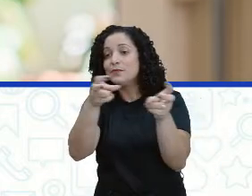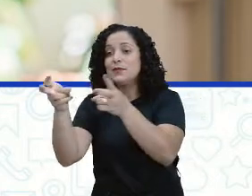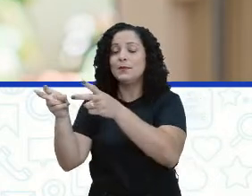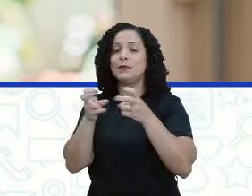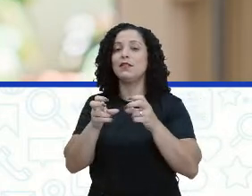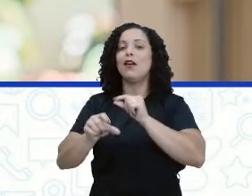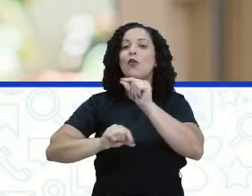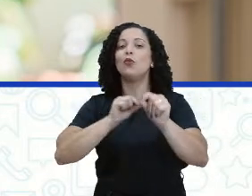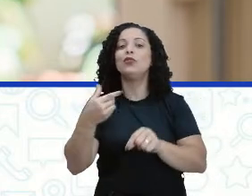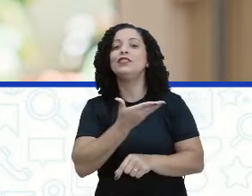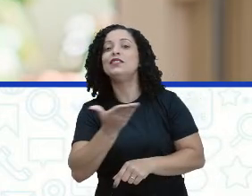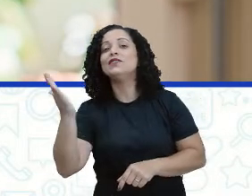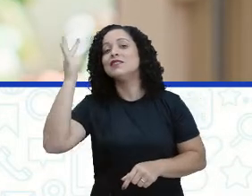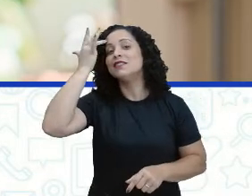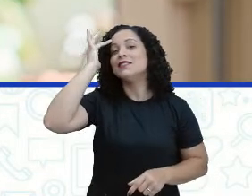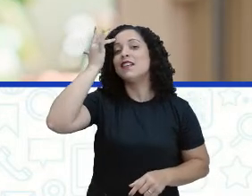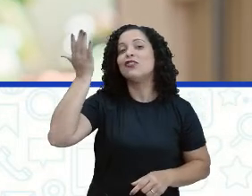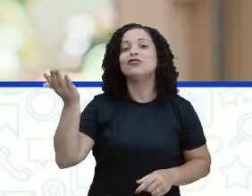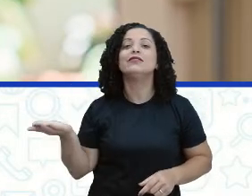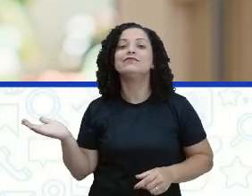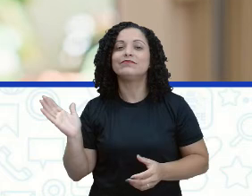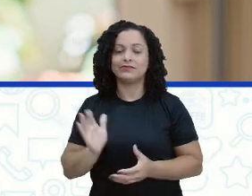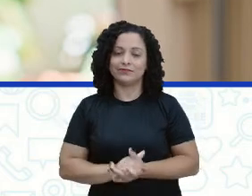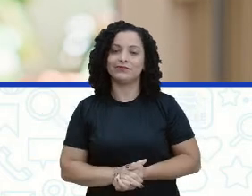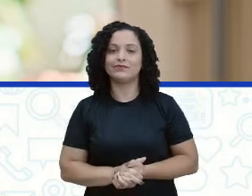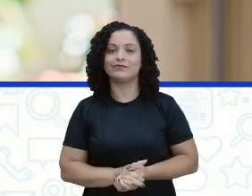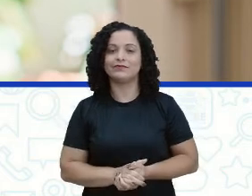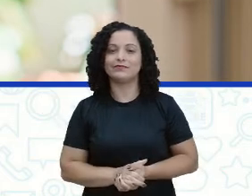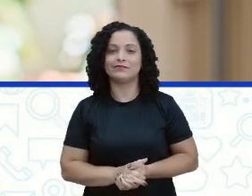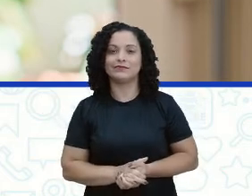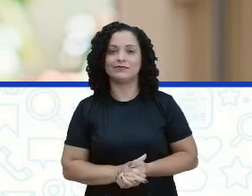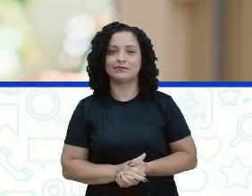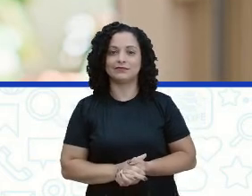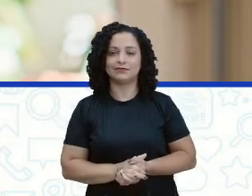acham, pessoal? E aí eu vou passar